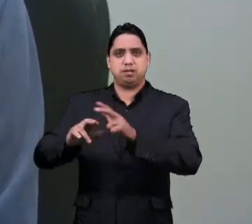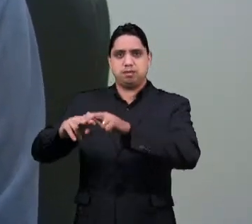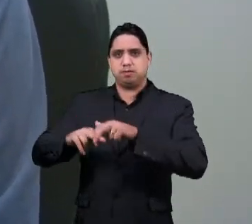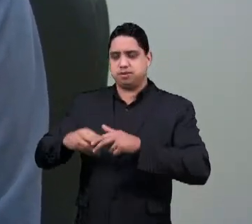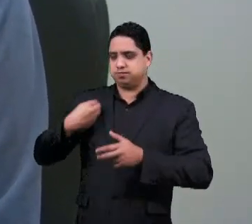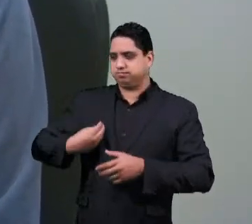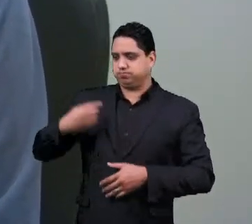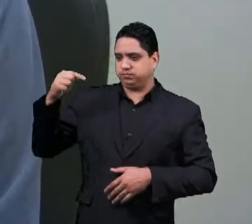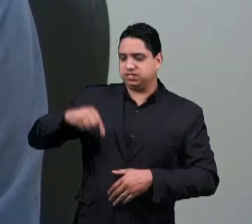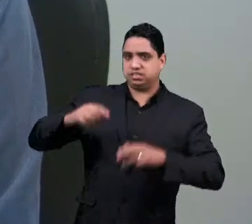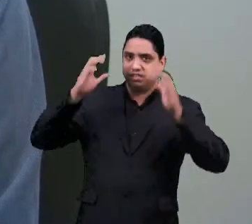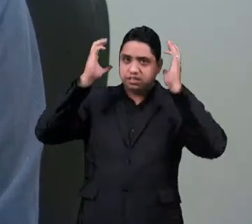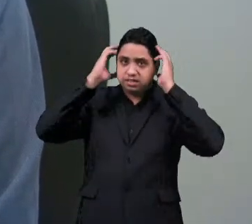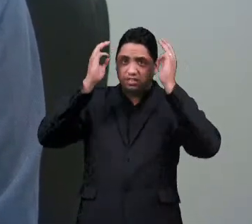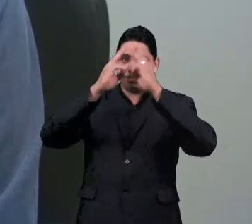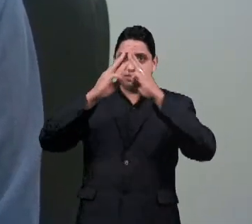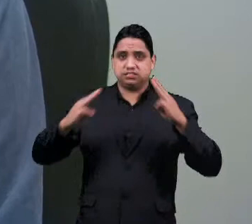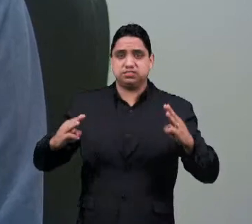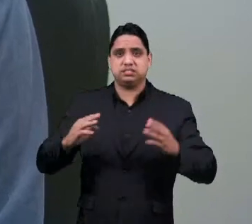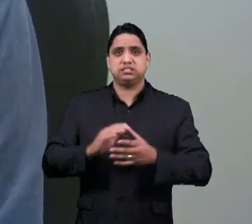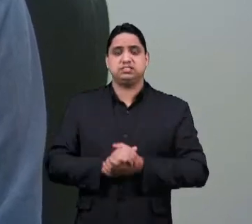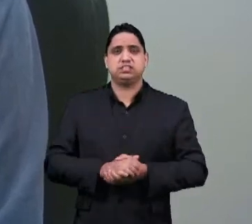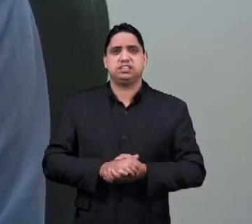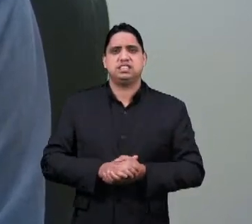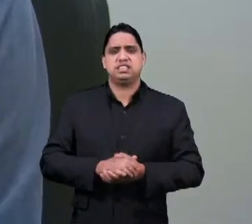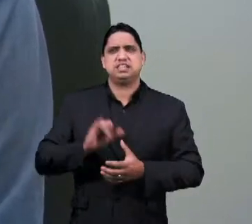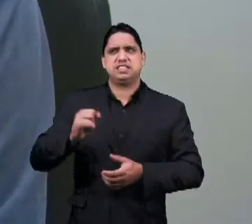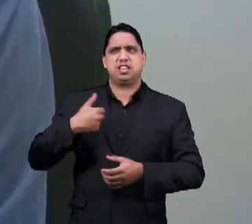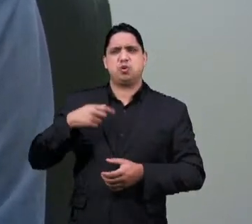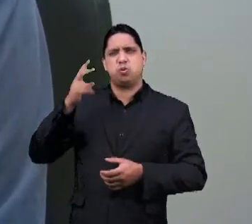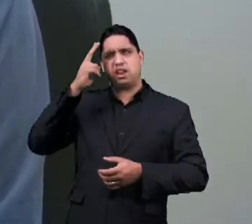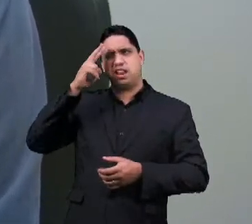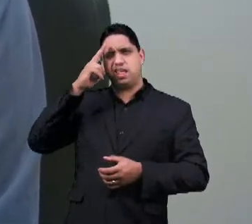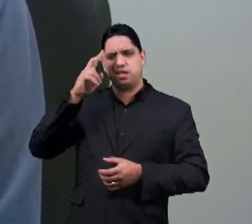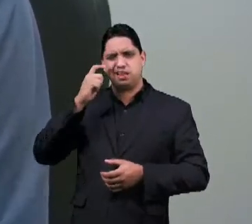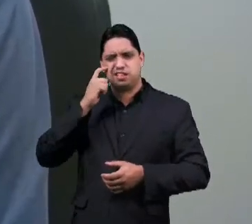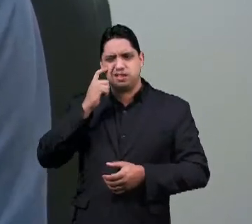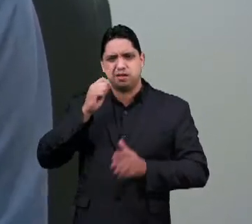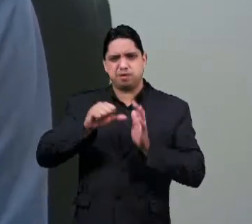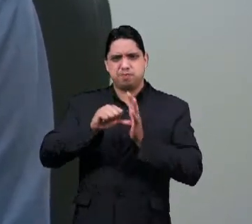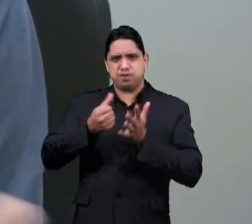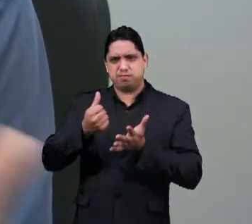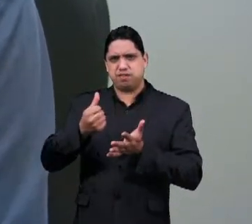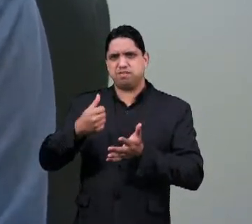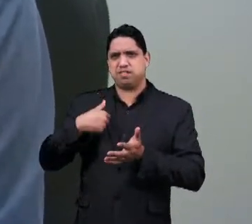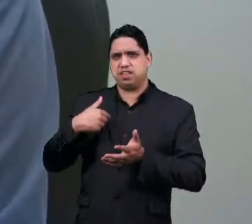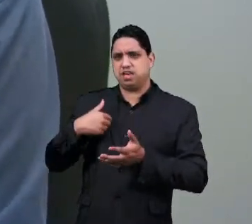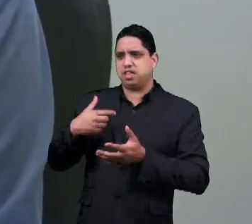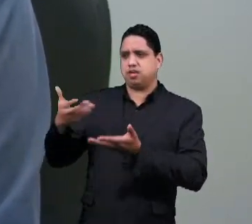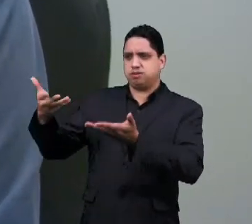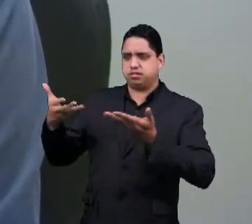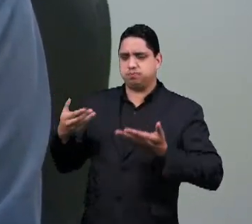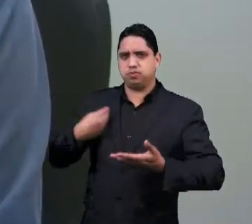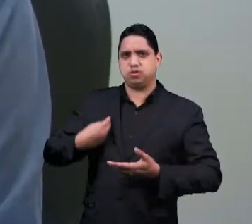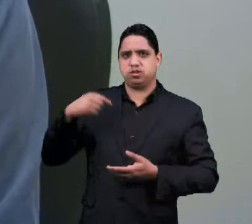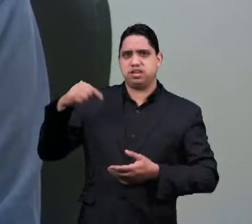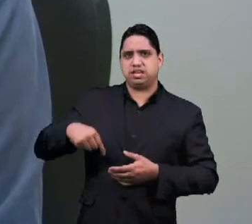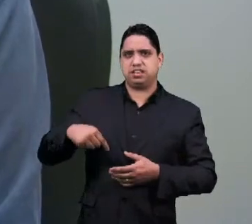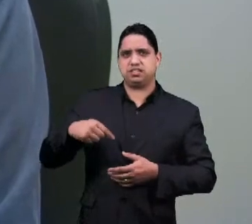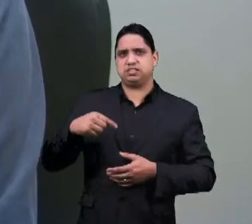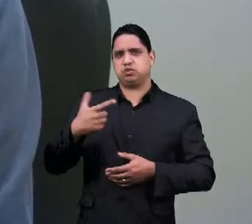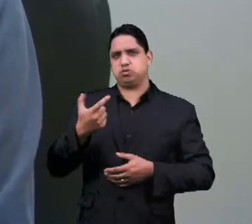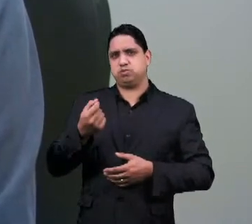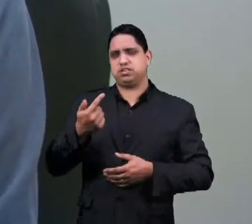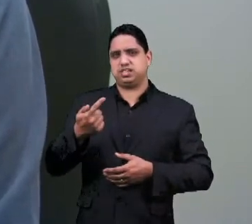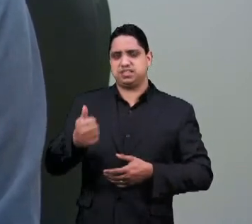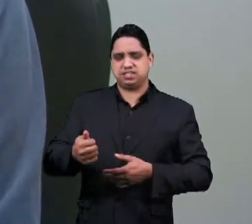noite aqui na Rádio Manaim, pastor. Se não me falha a minha memória, é a primeira vez que eu, Kleber, estou recebendo o senhor aqui, desde 2017, quando eu